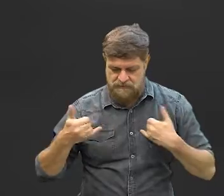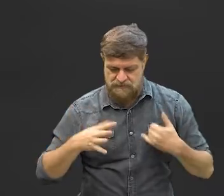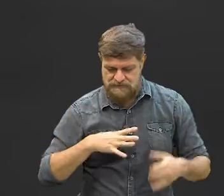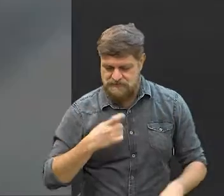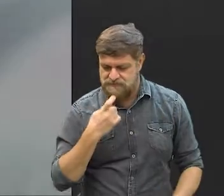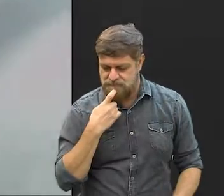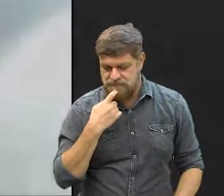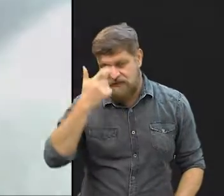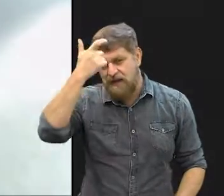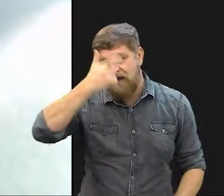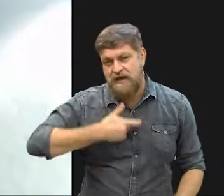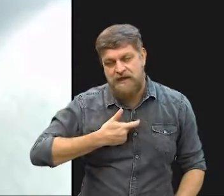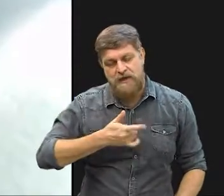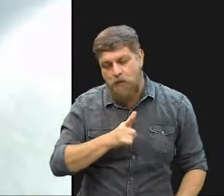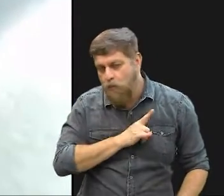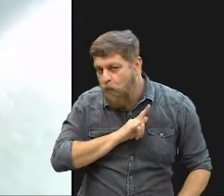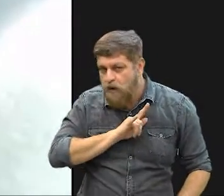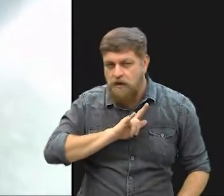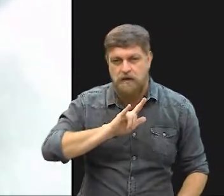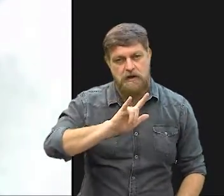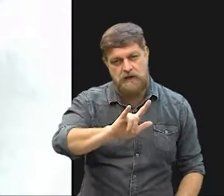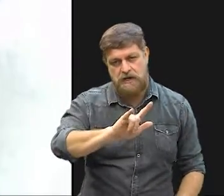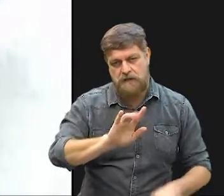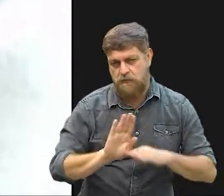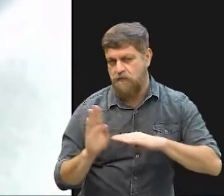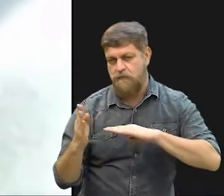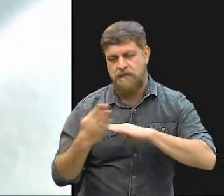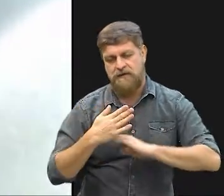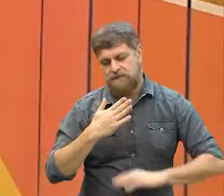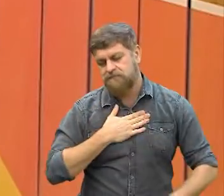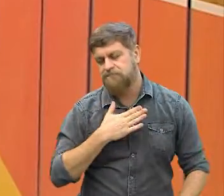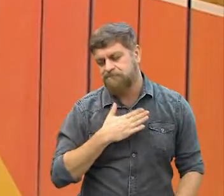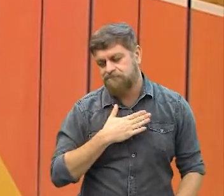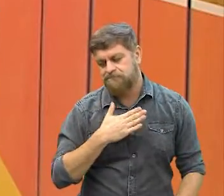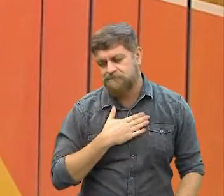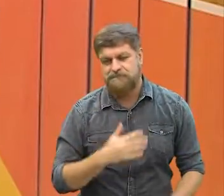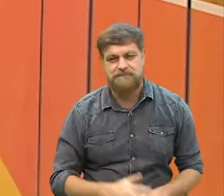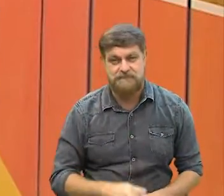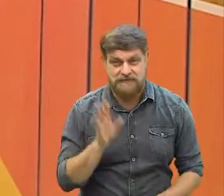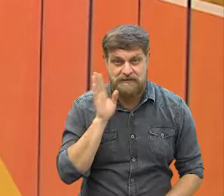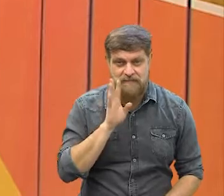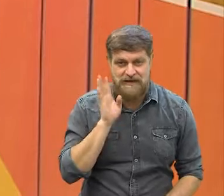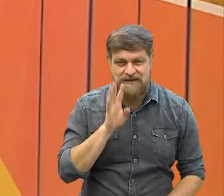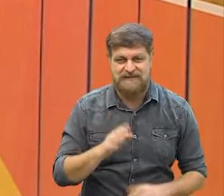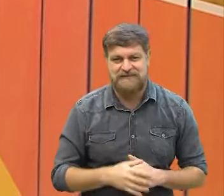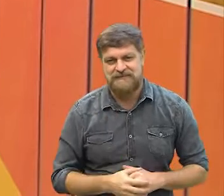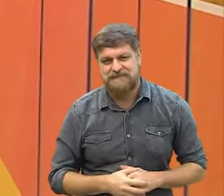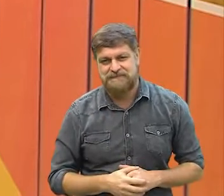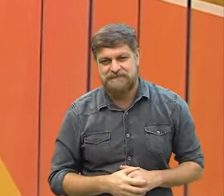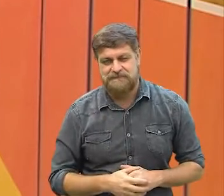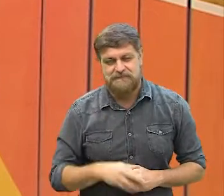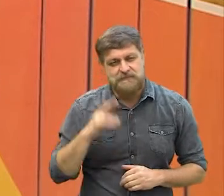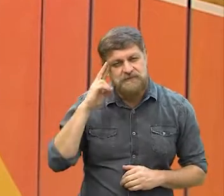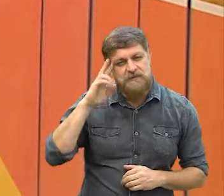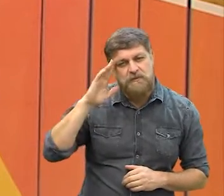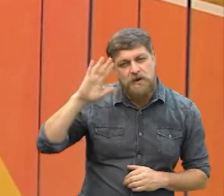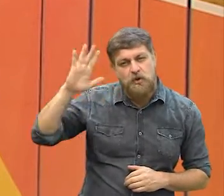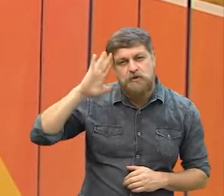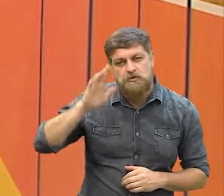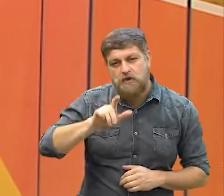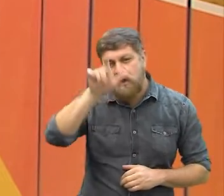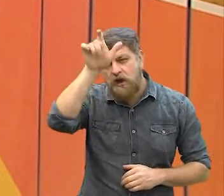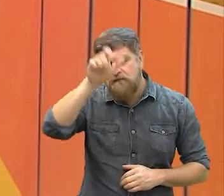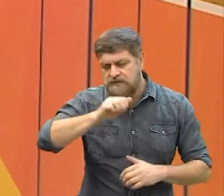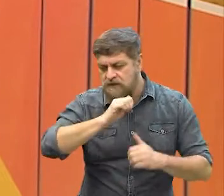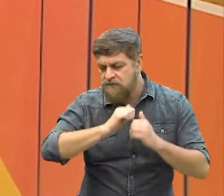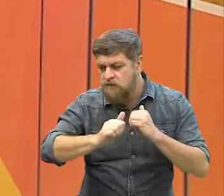Campinas, eu falo que eu sou suspeita porque eu amo muito minha cidade, meu bairro. Então... Isso é bacana. Sobre este sonho de ser